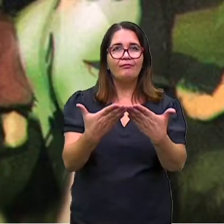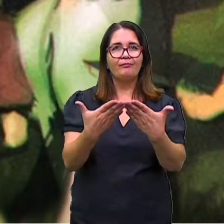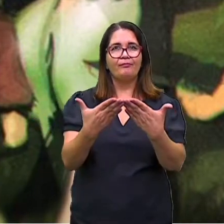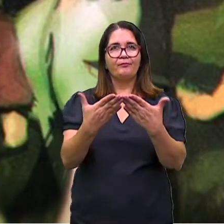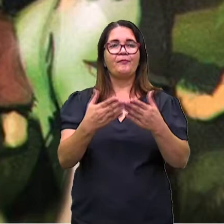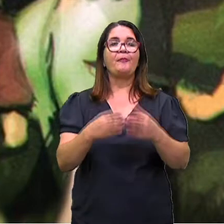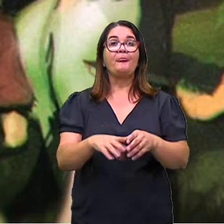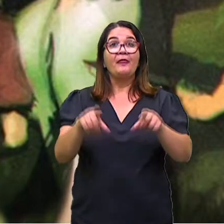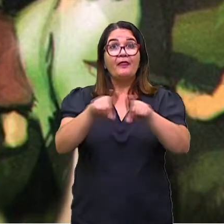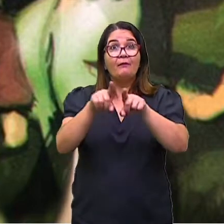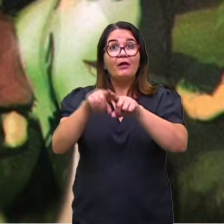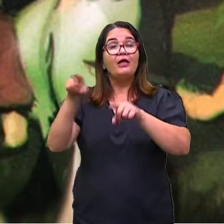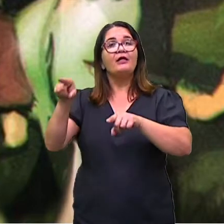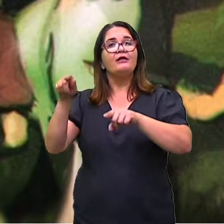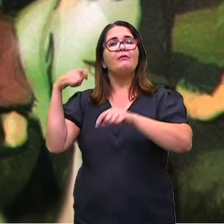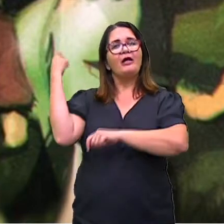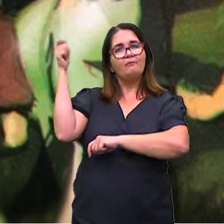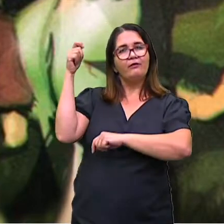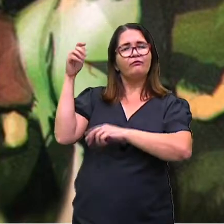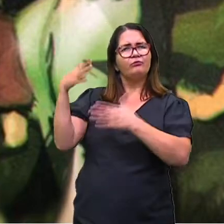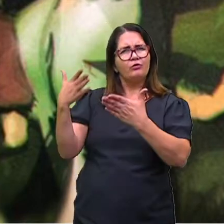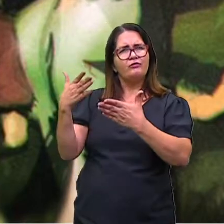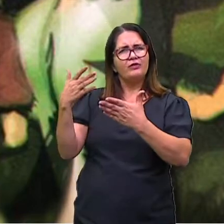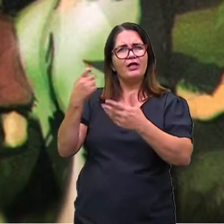a Espanha e Portugal.